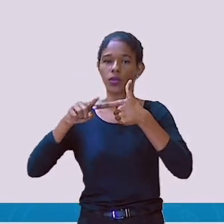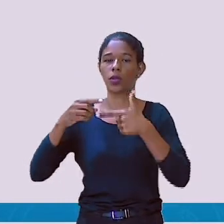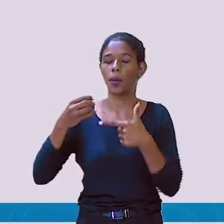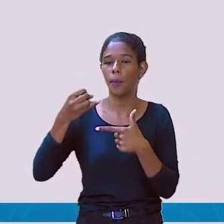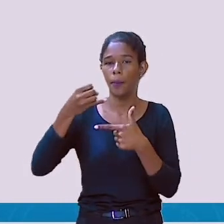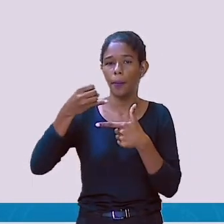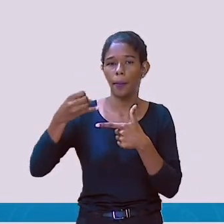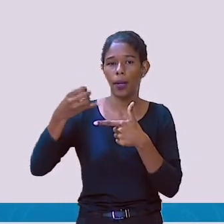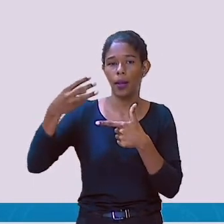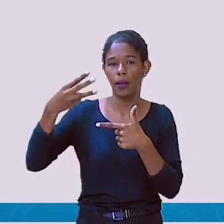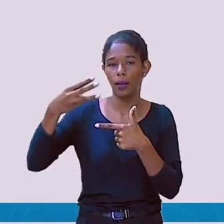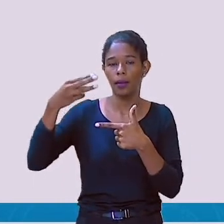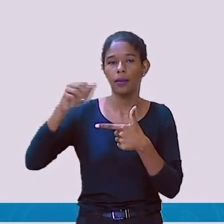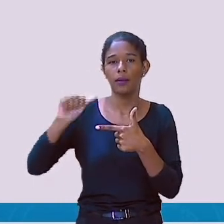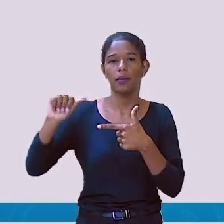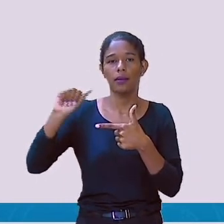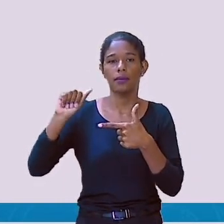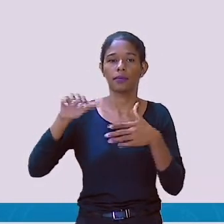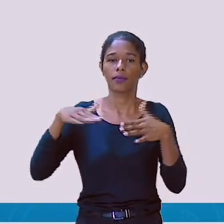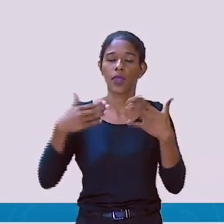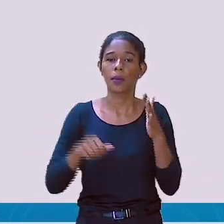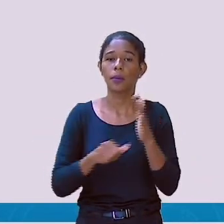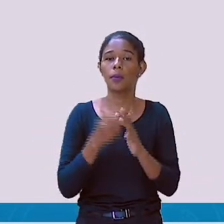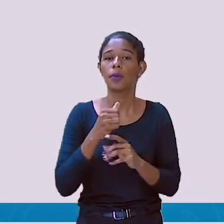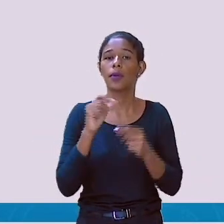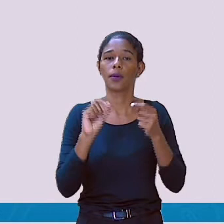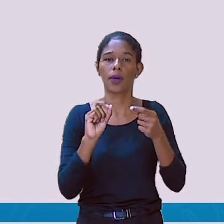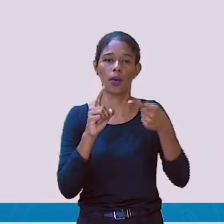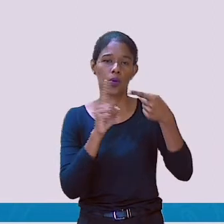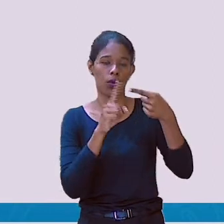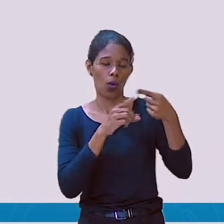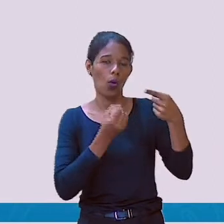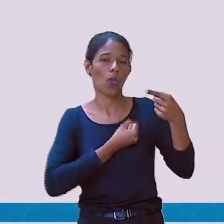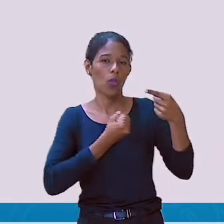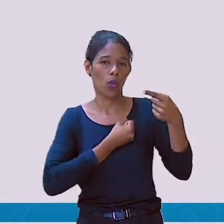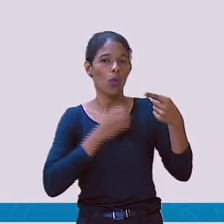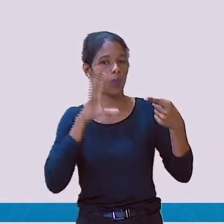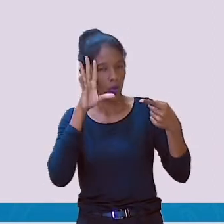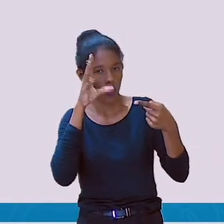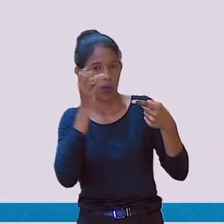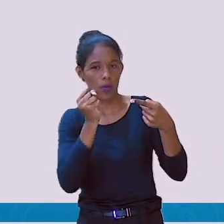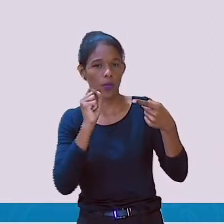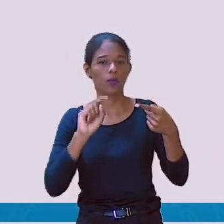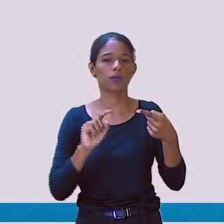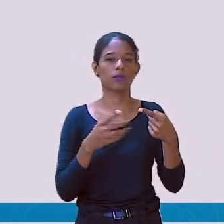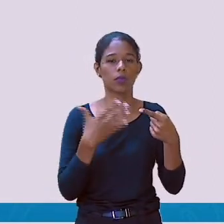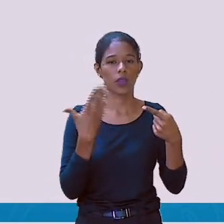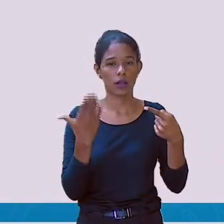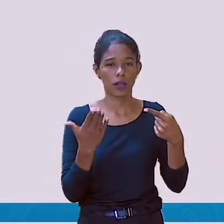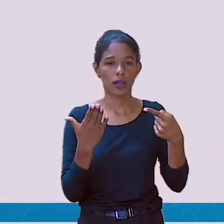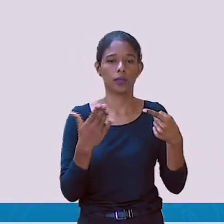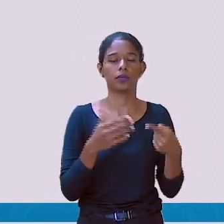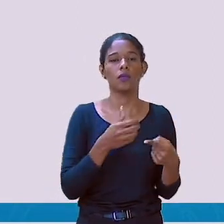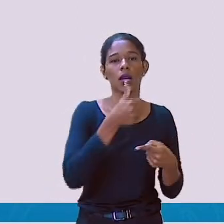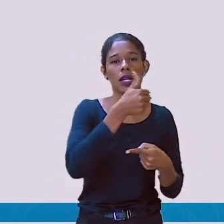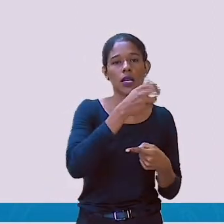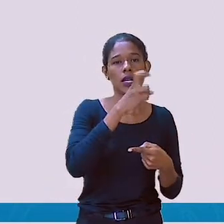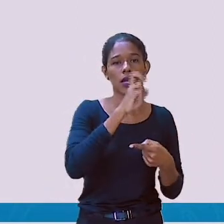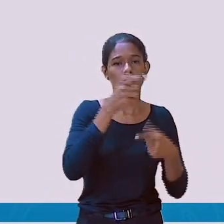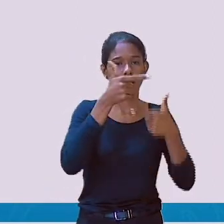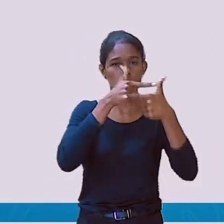observando os sinais, sinais iguais, então resultado positivo. 15 dividido por